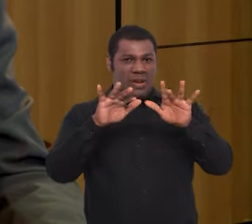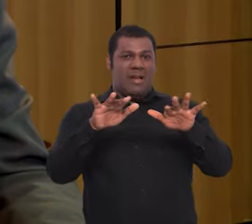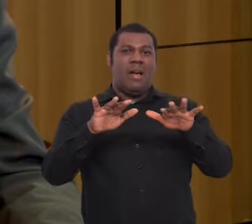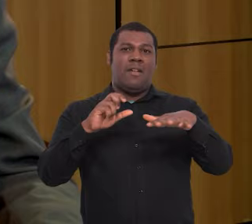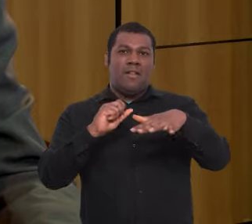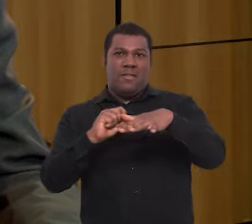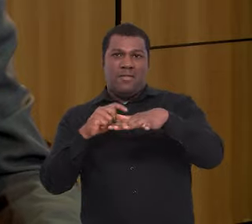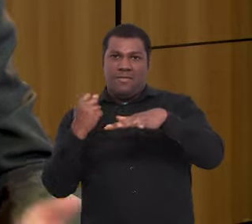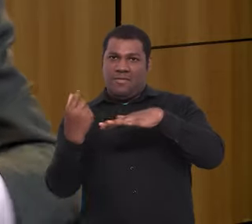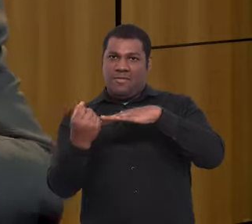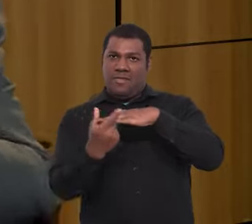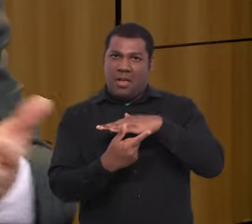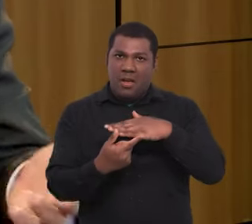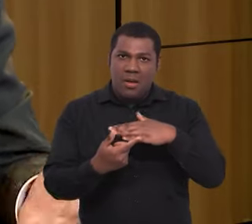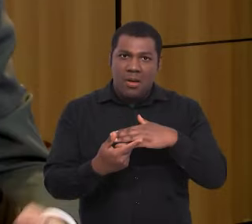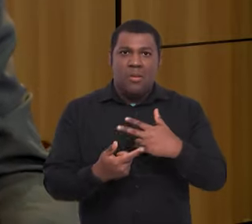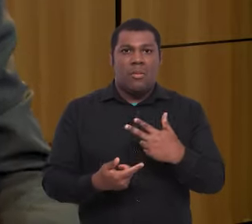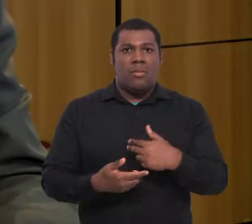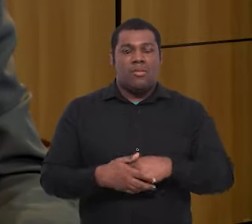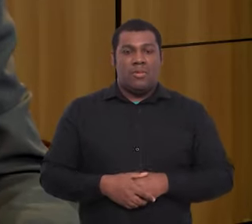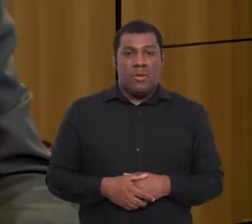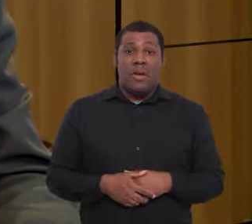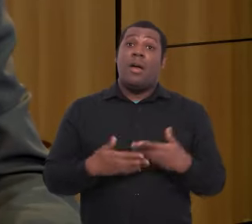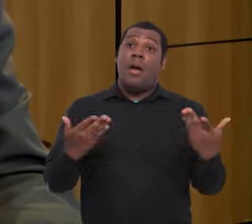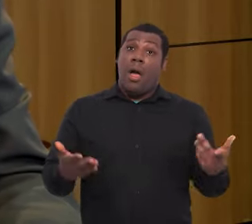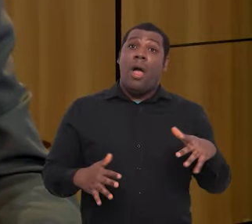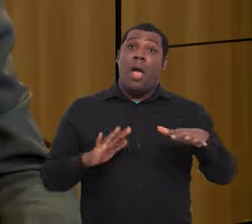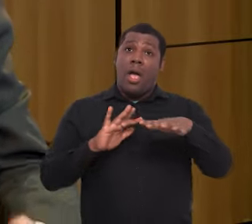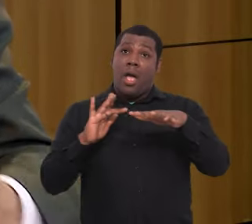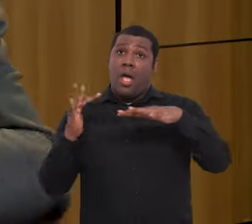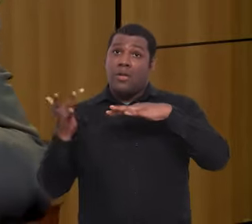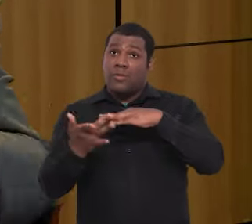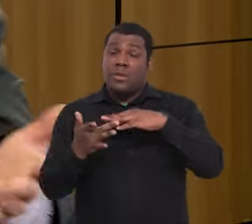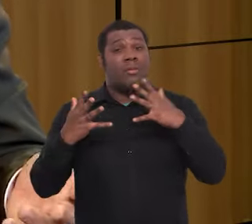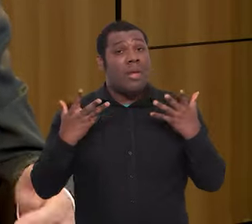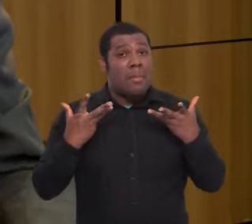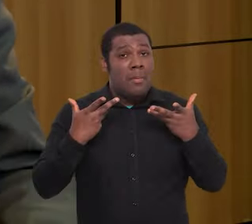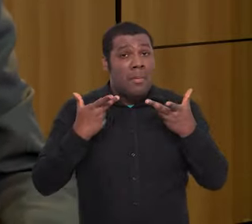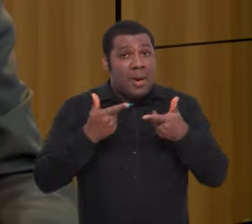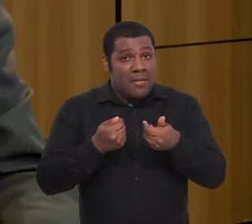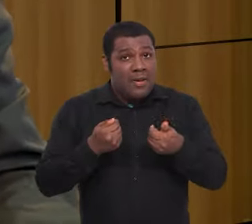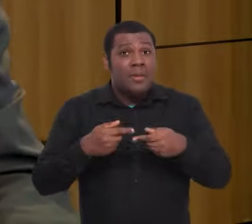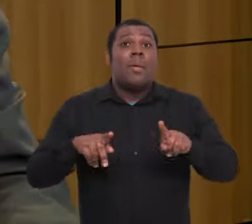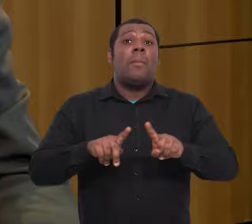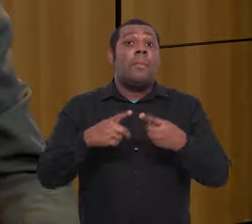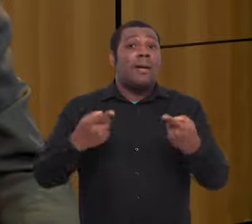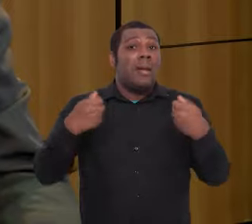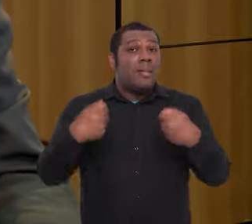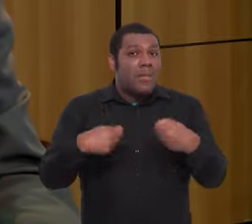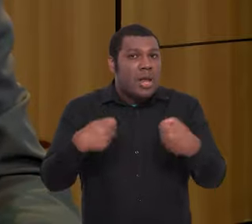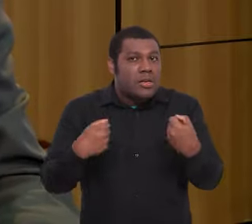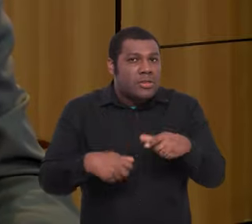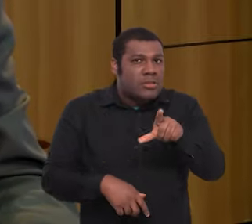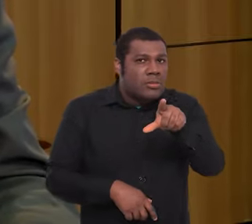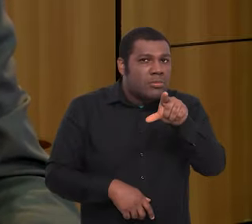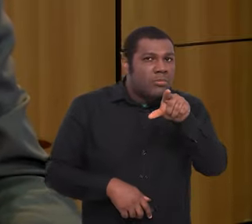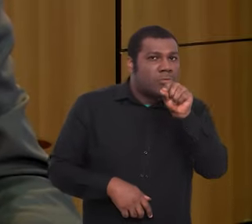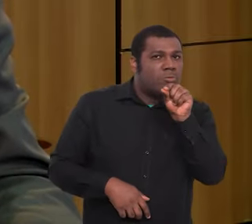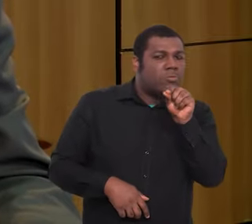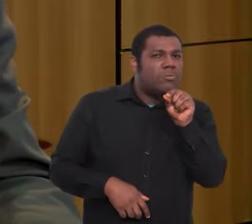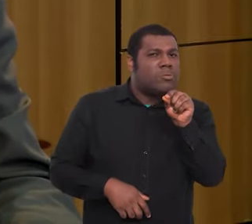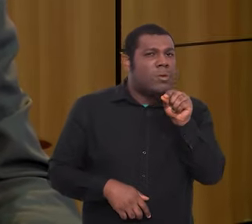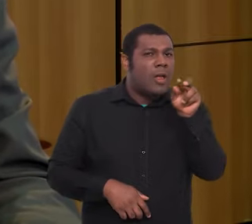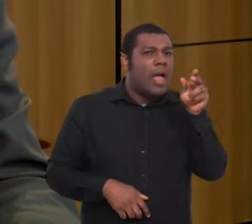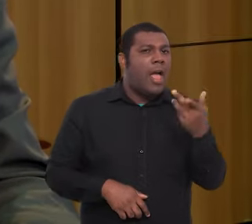sociais uma ferramenta fantástica as tecnologias são ferramentas fantásticas mas é preciso Observar se você tá